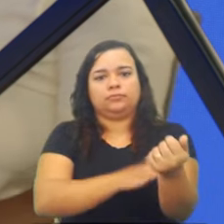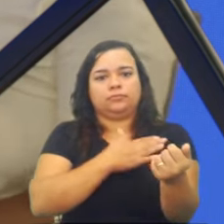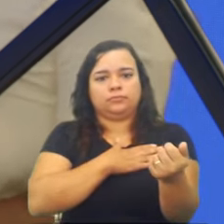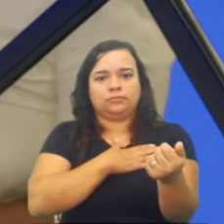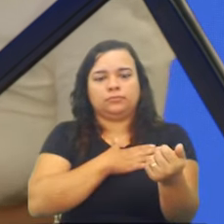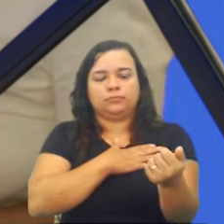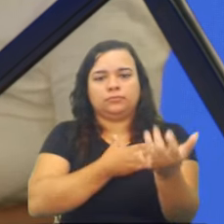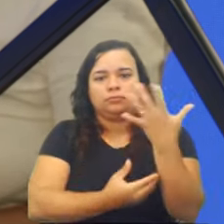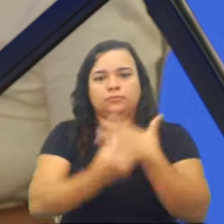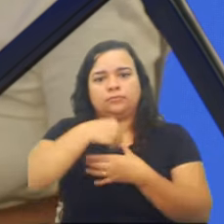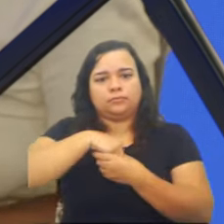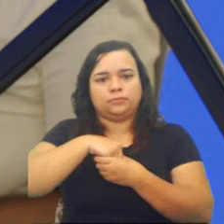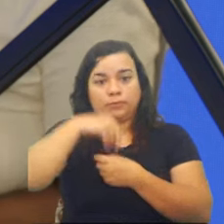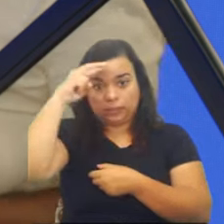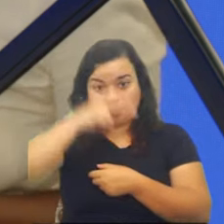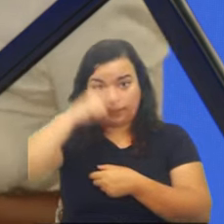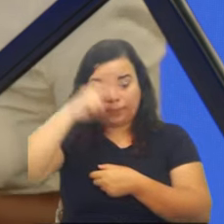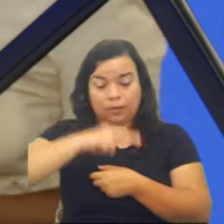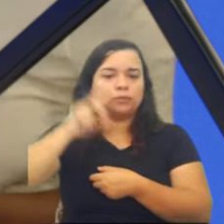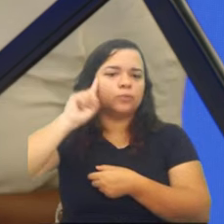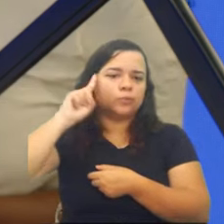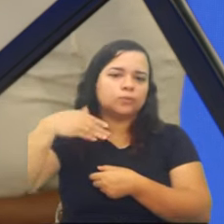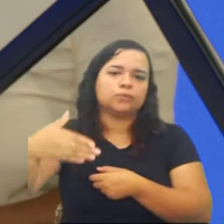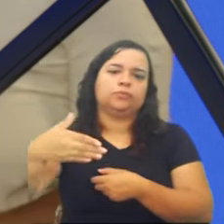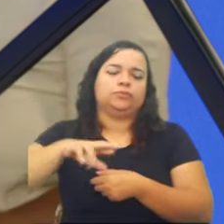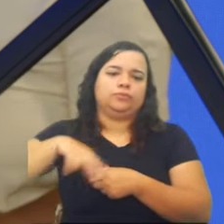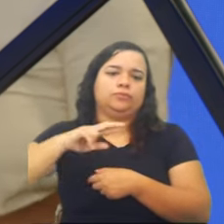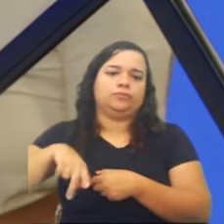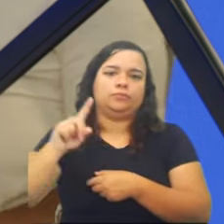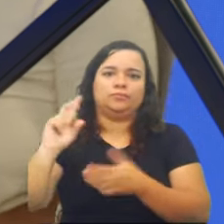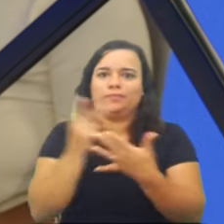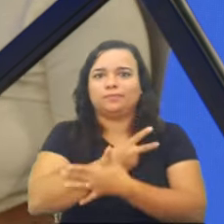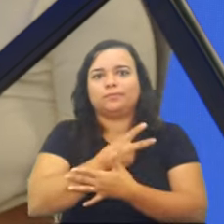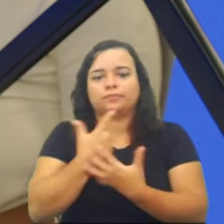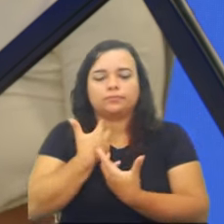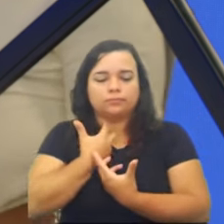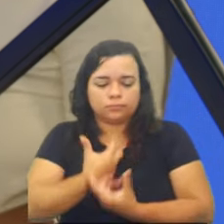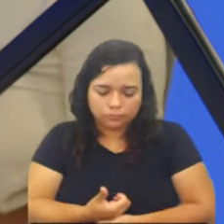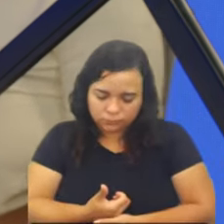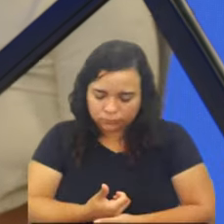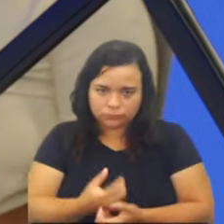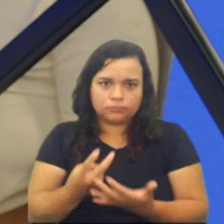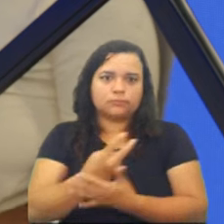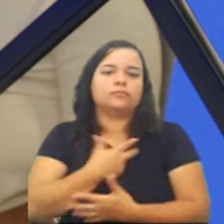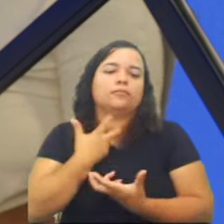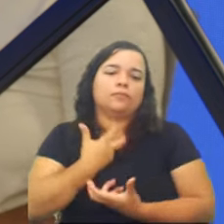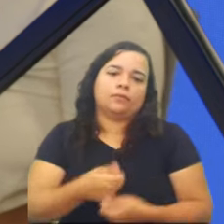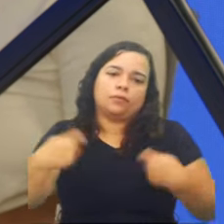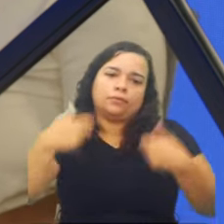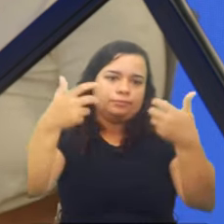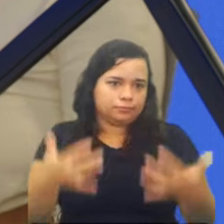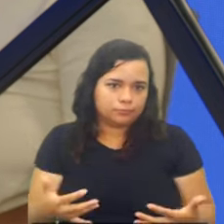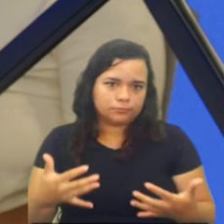falar no meu sanca Eu costumo para todo mundo lembrar disso todo dia na hora que de vontar bater o cansaço que a gente cansa né a gente